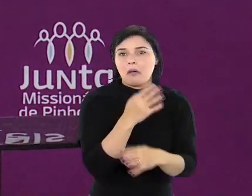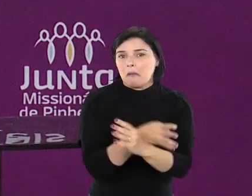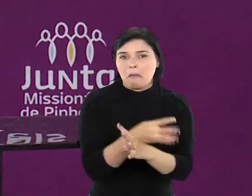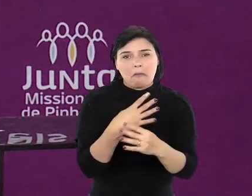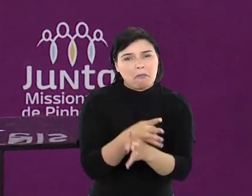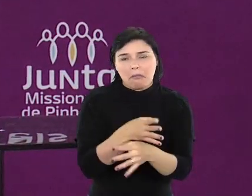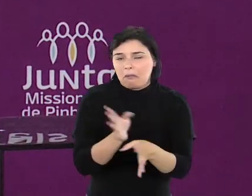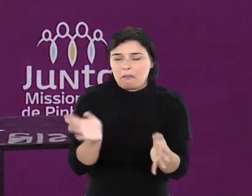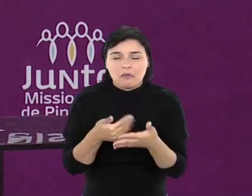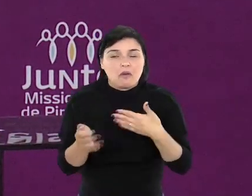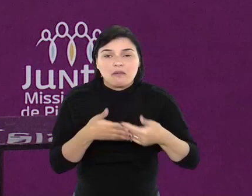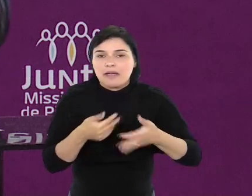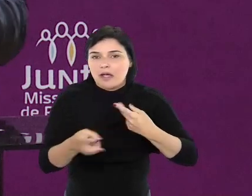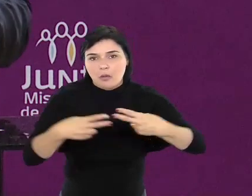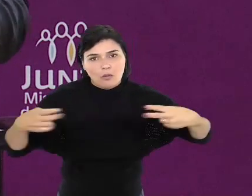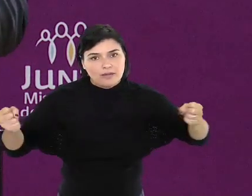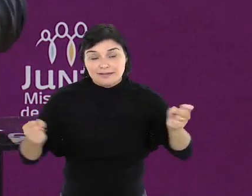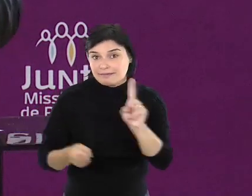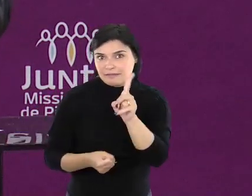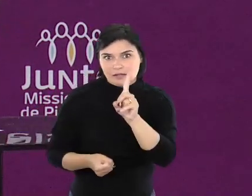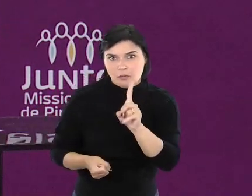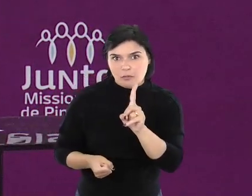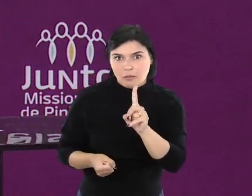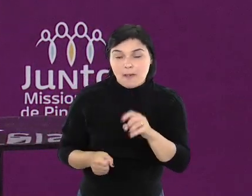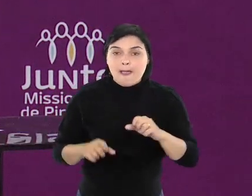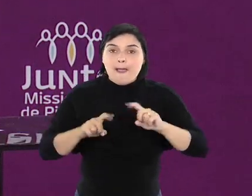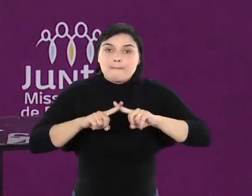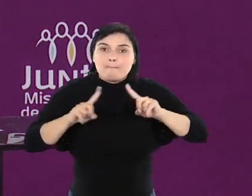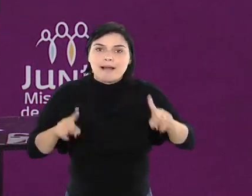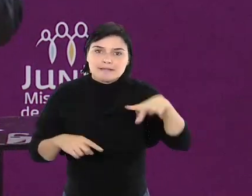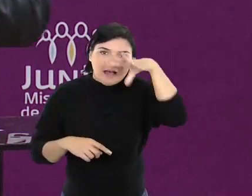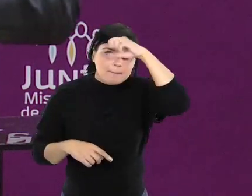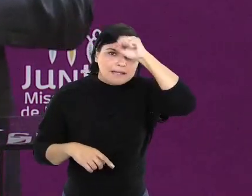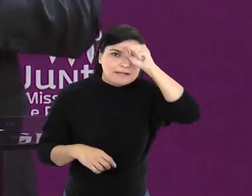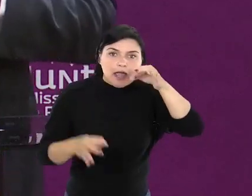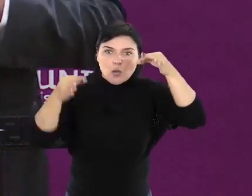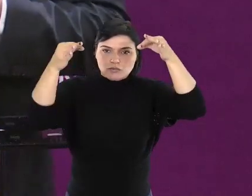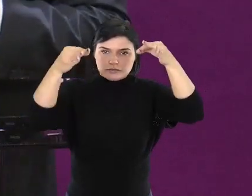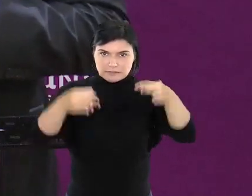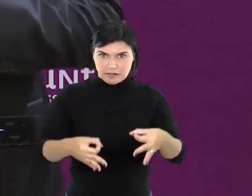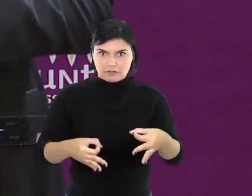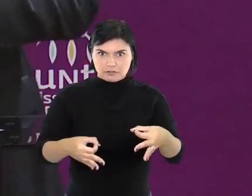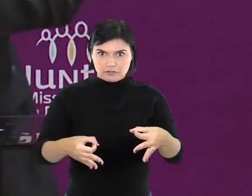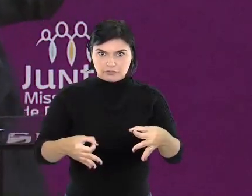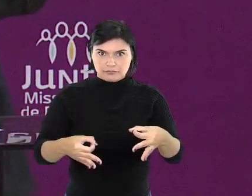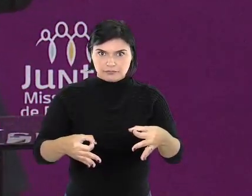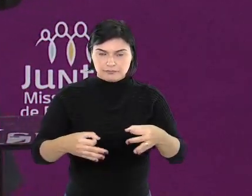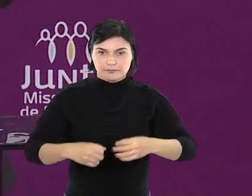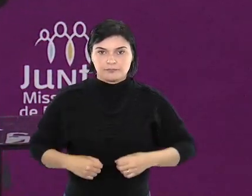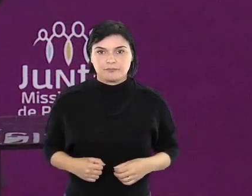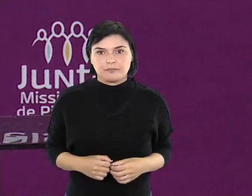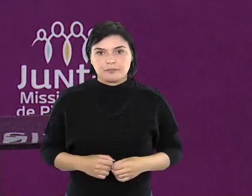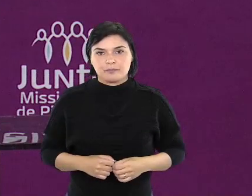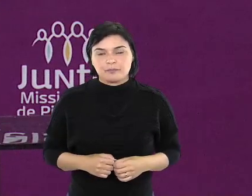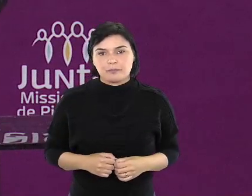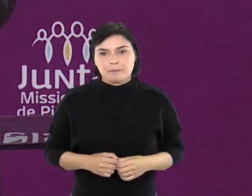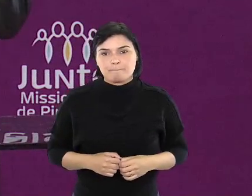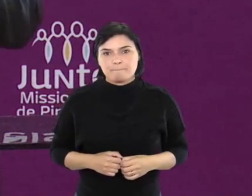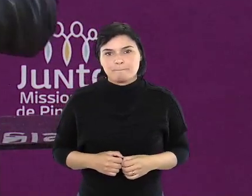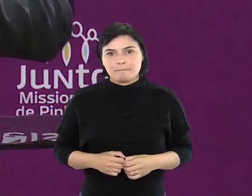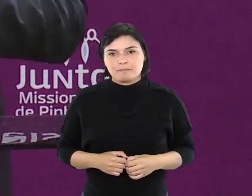e aqui meus amados irmãos serve para os professores para todos nós ninguém pode